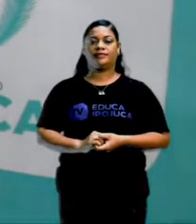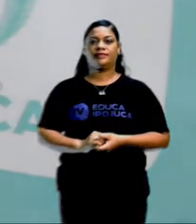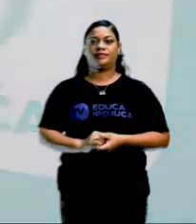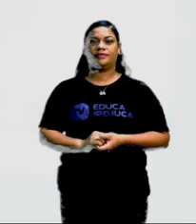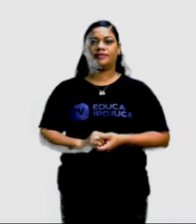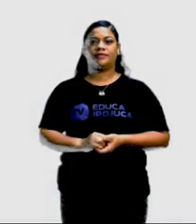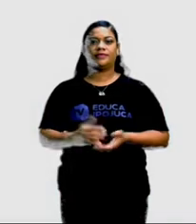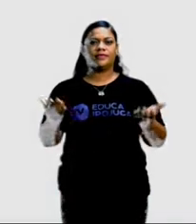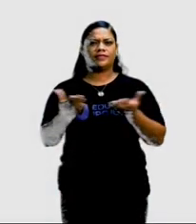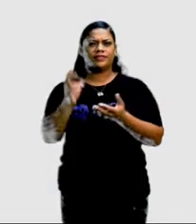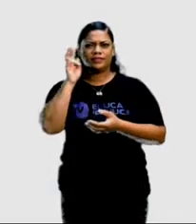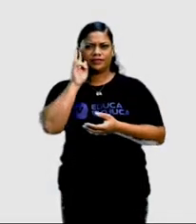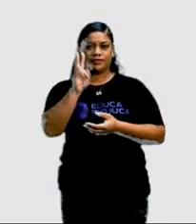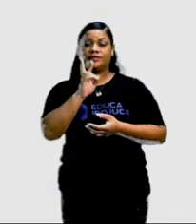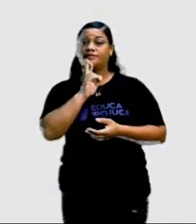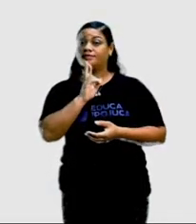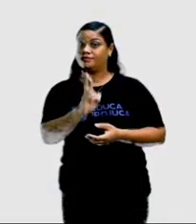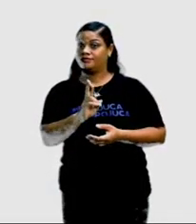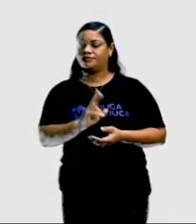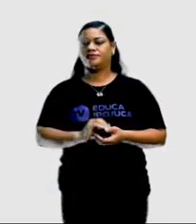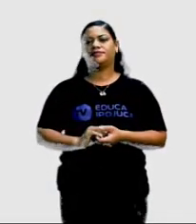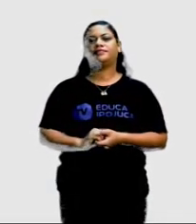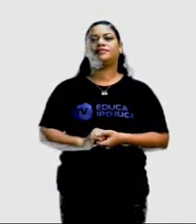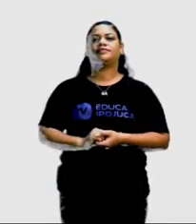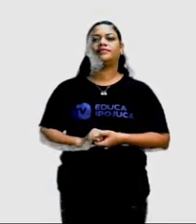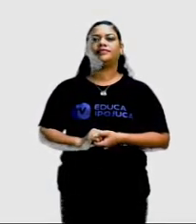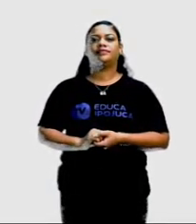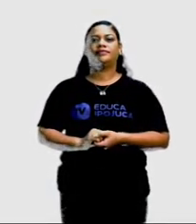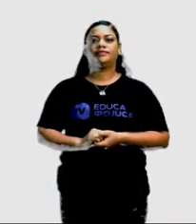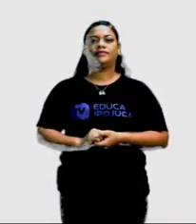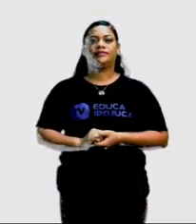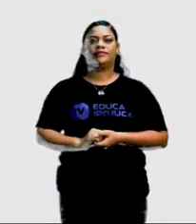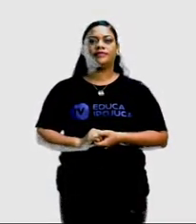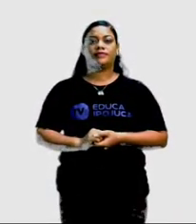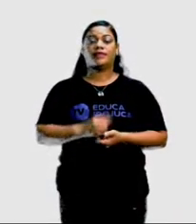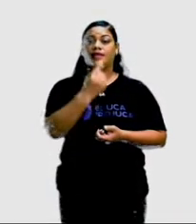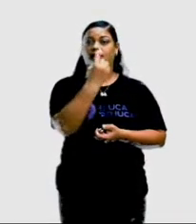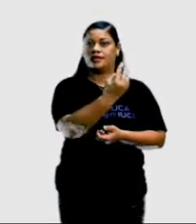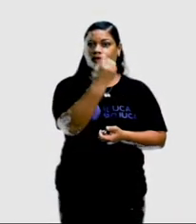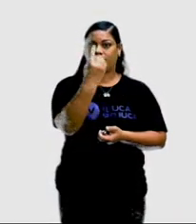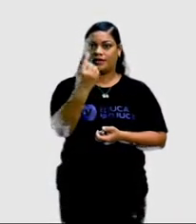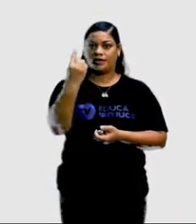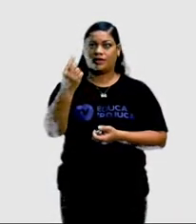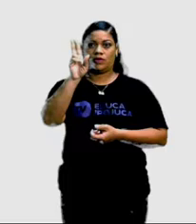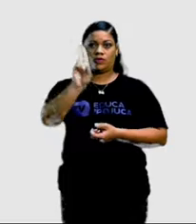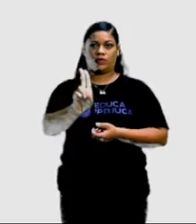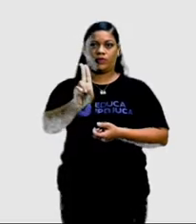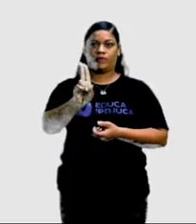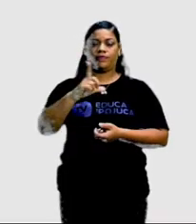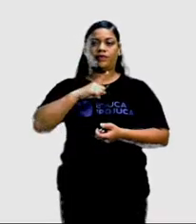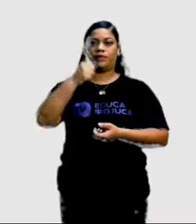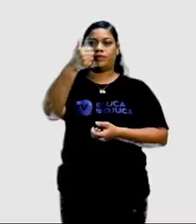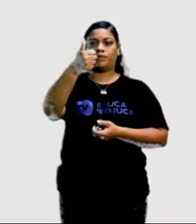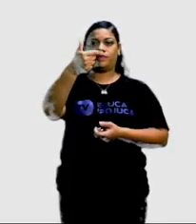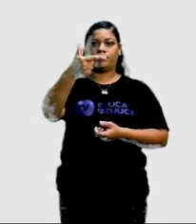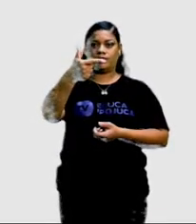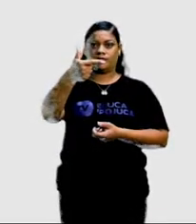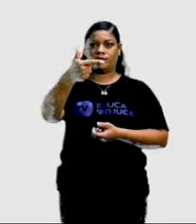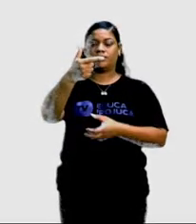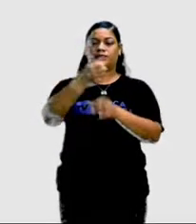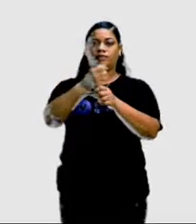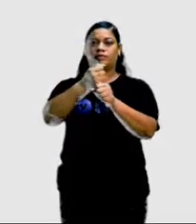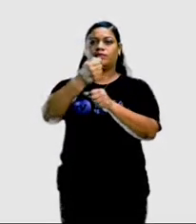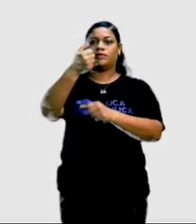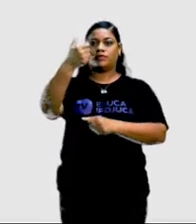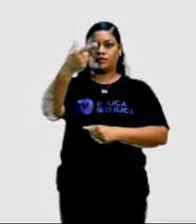Vamos agora aos caminhos da resposta. Se cada unidade vale 1, temos 1 mais 1, que é